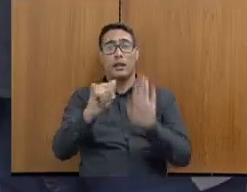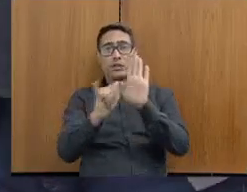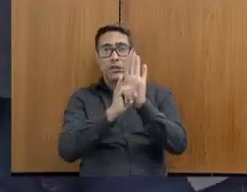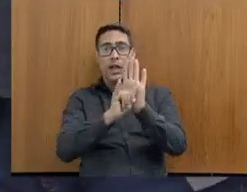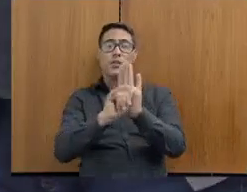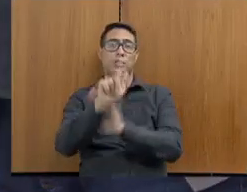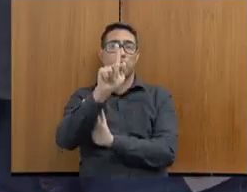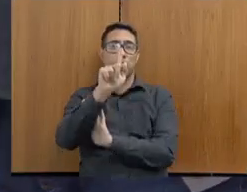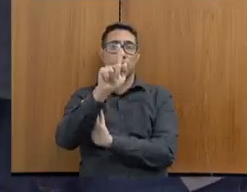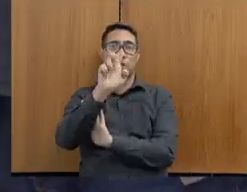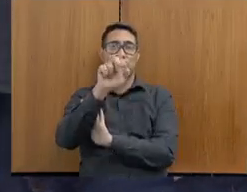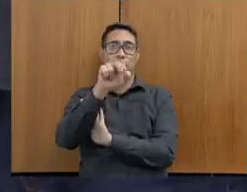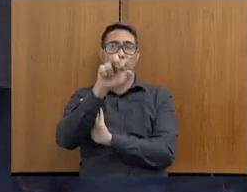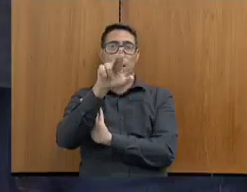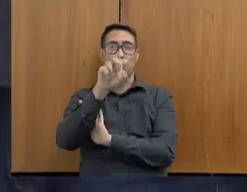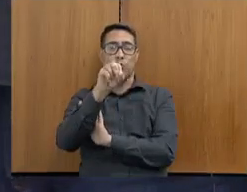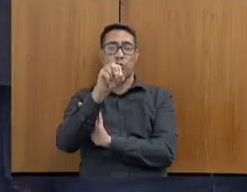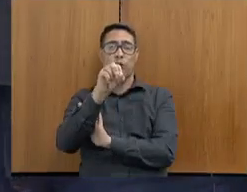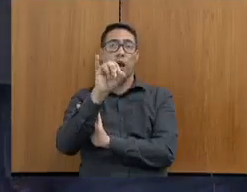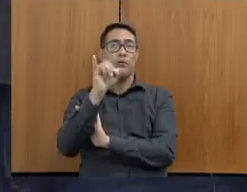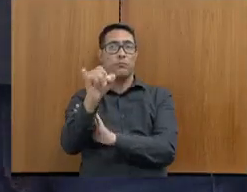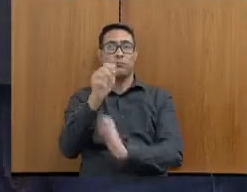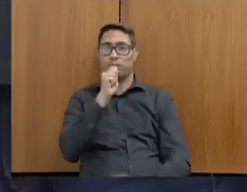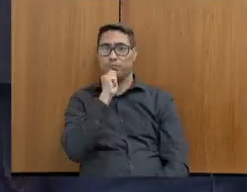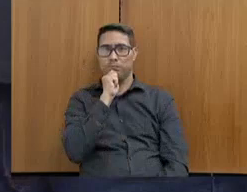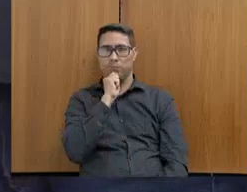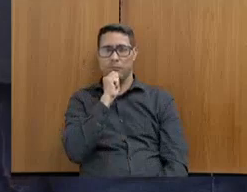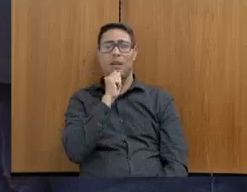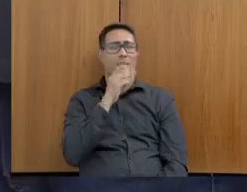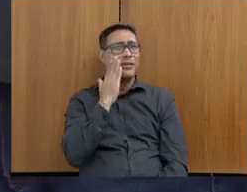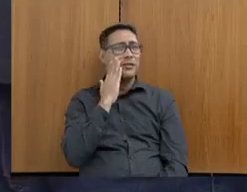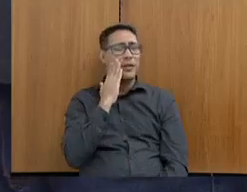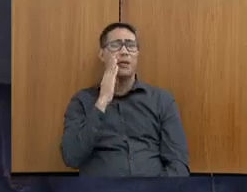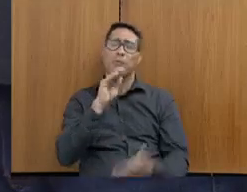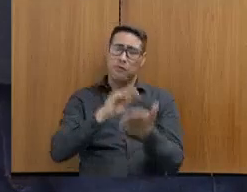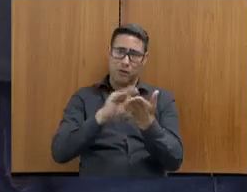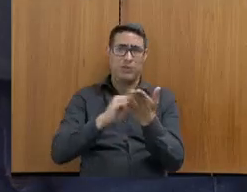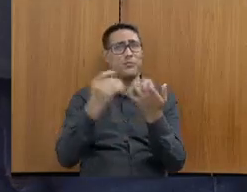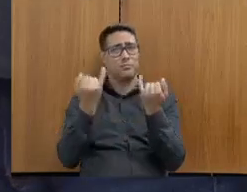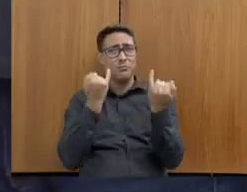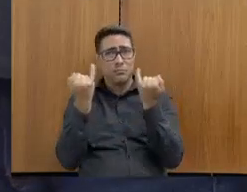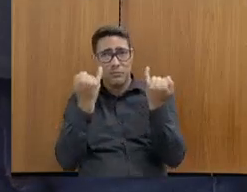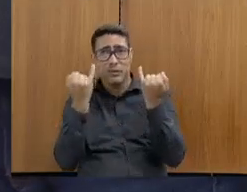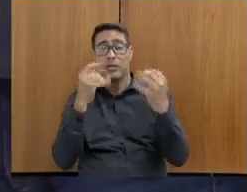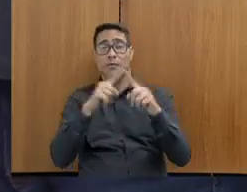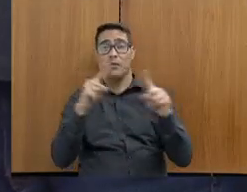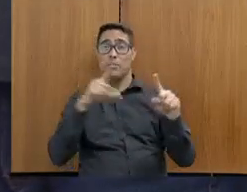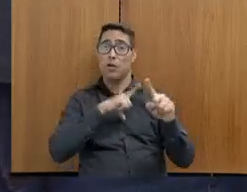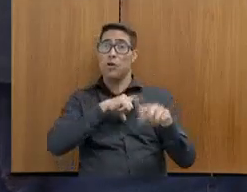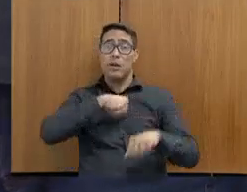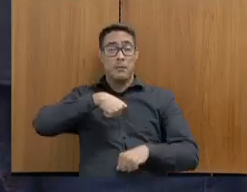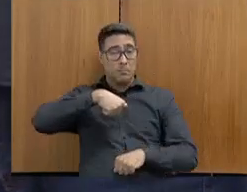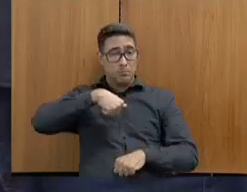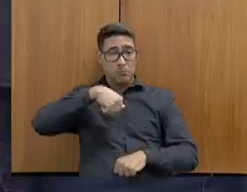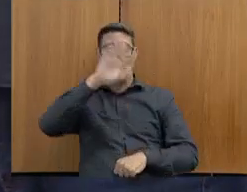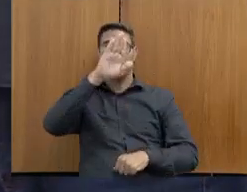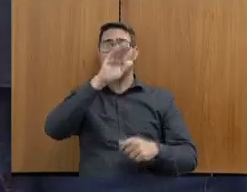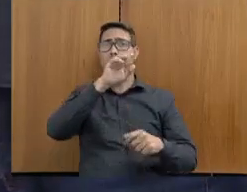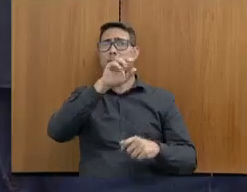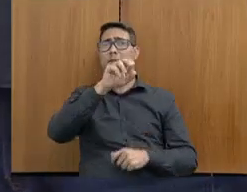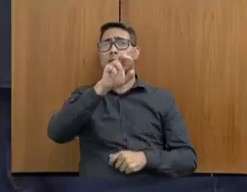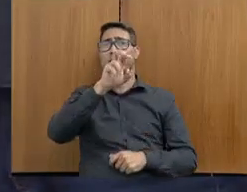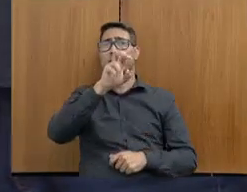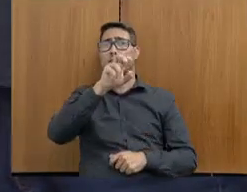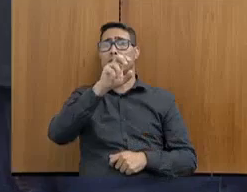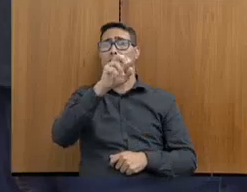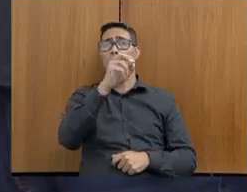entendo que ainda há uma notificação de dados quando a gente tem é mais do que a metade mais do que dois